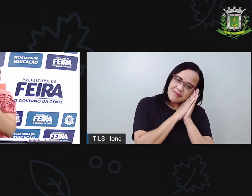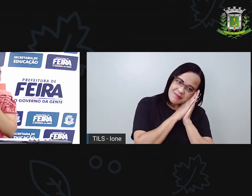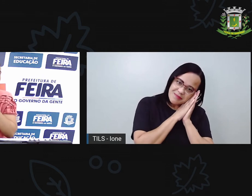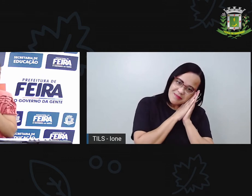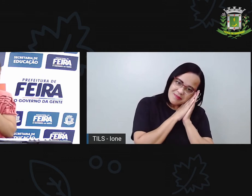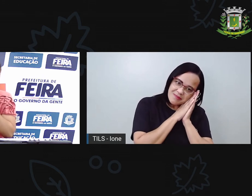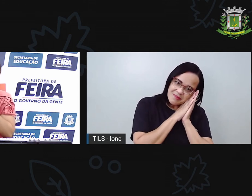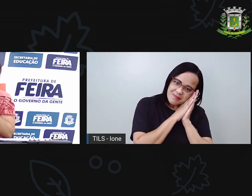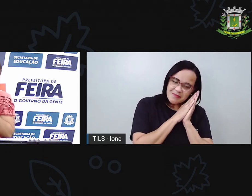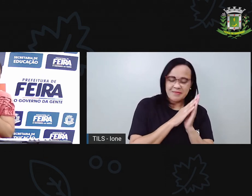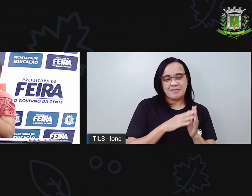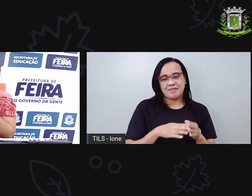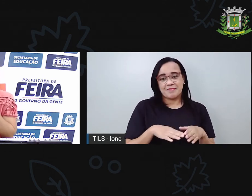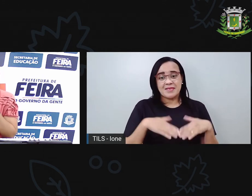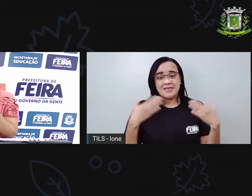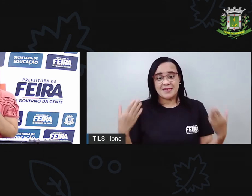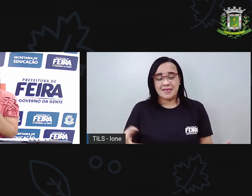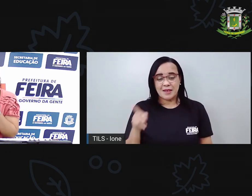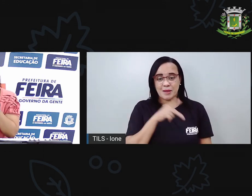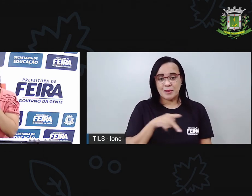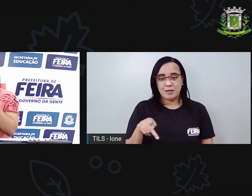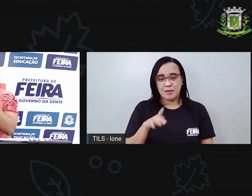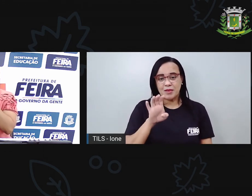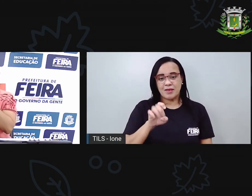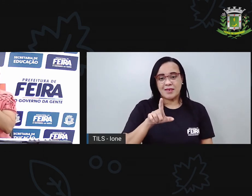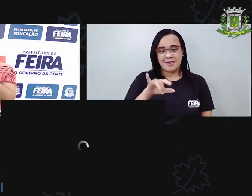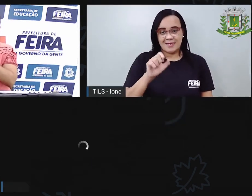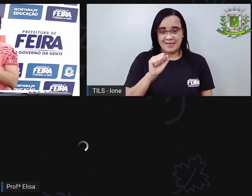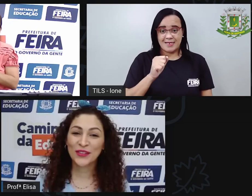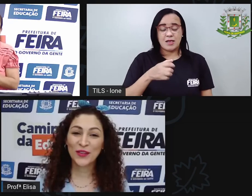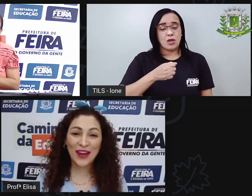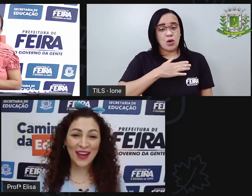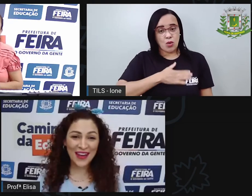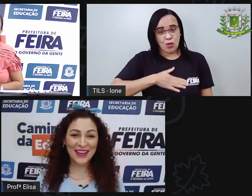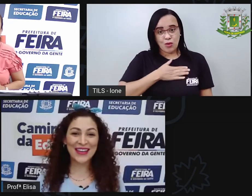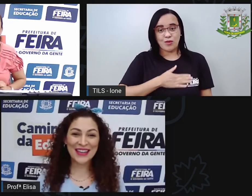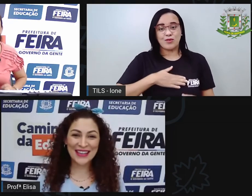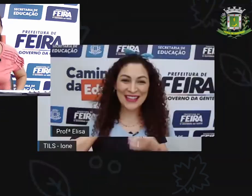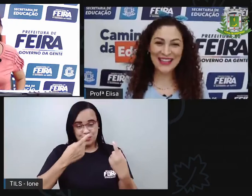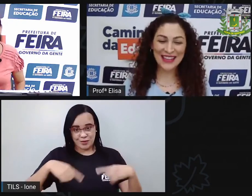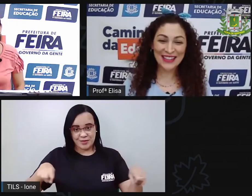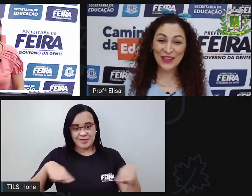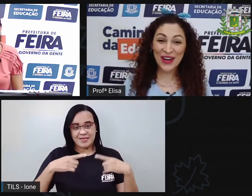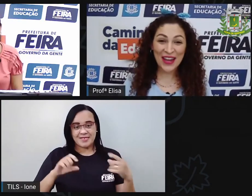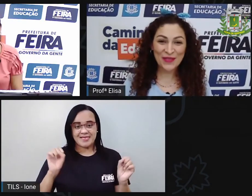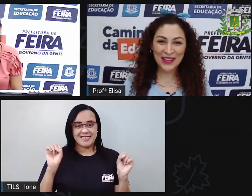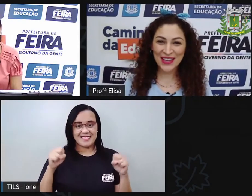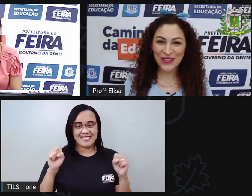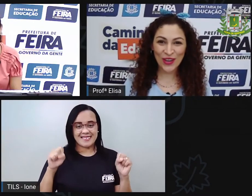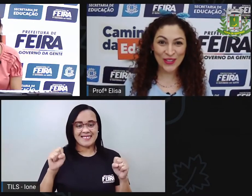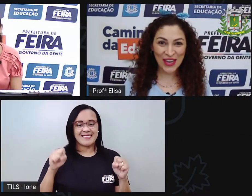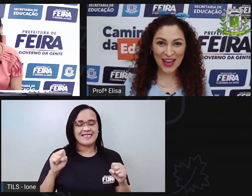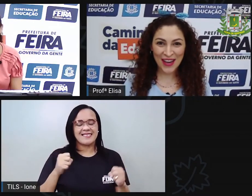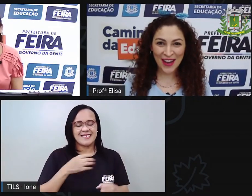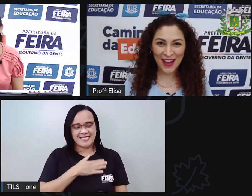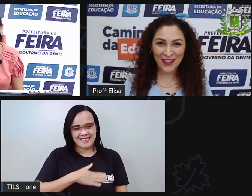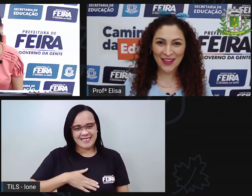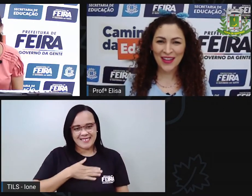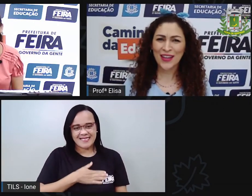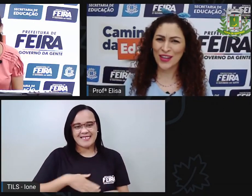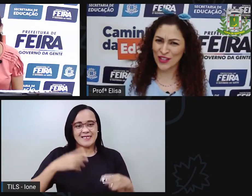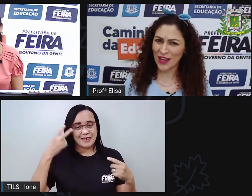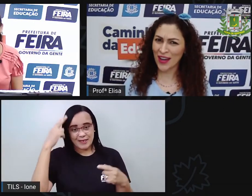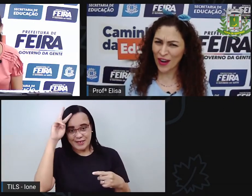Oi e aí vai Lisa gostou adorei adorei aprender a história do